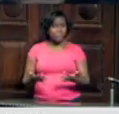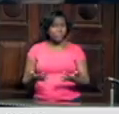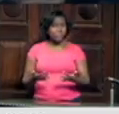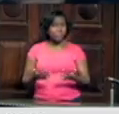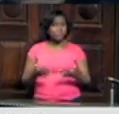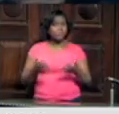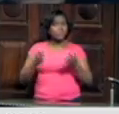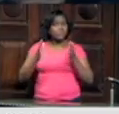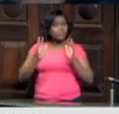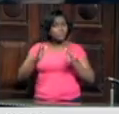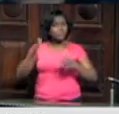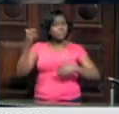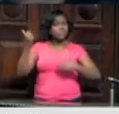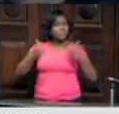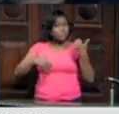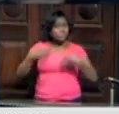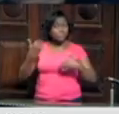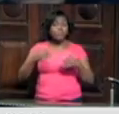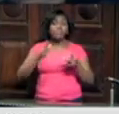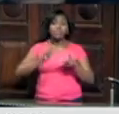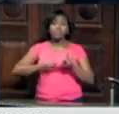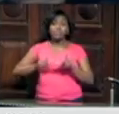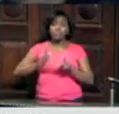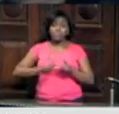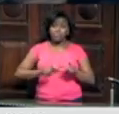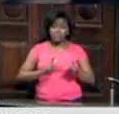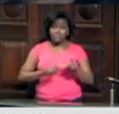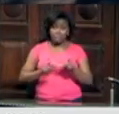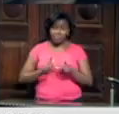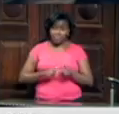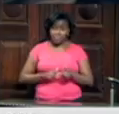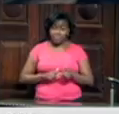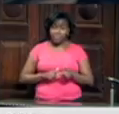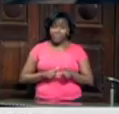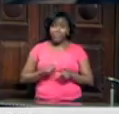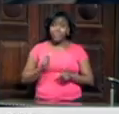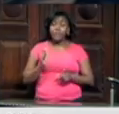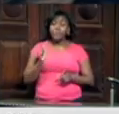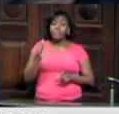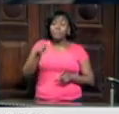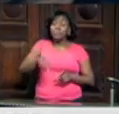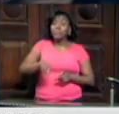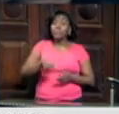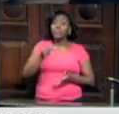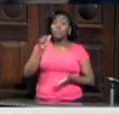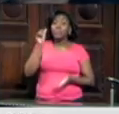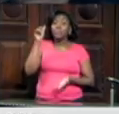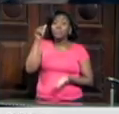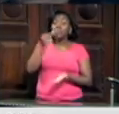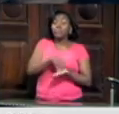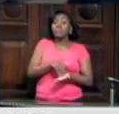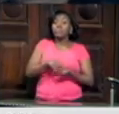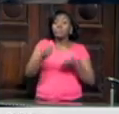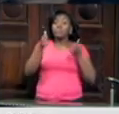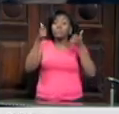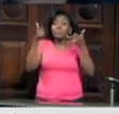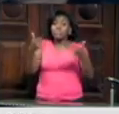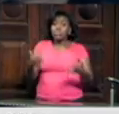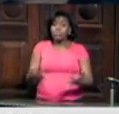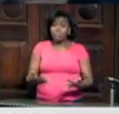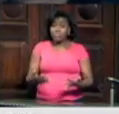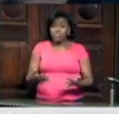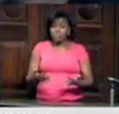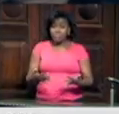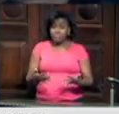já foi dita, a questão das letras. E pior, a última coisa que tenho a dizer